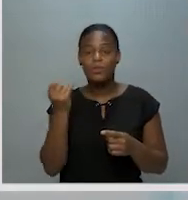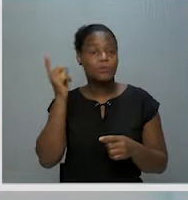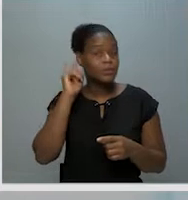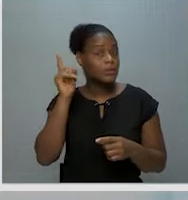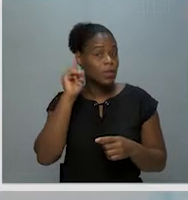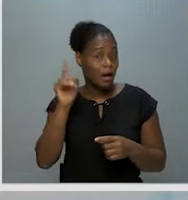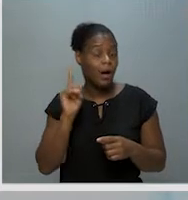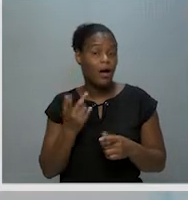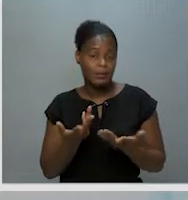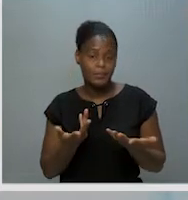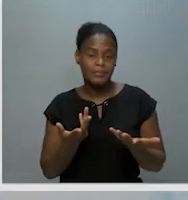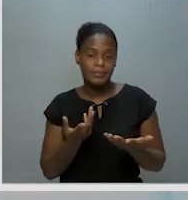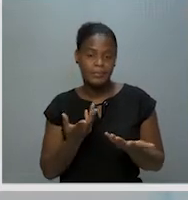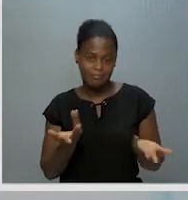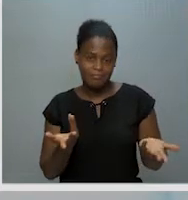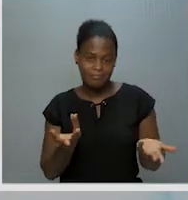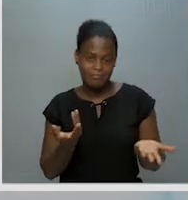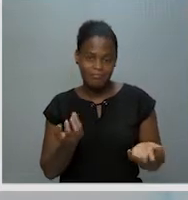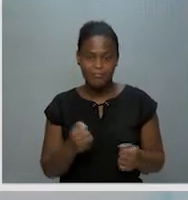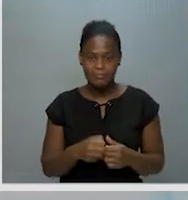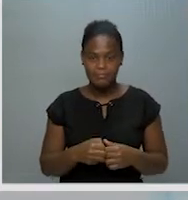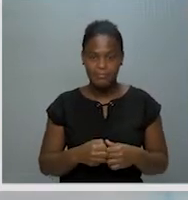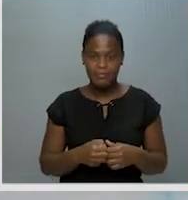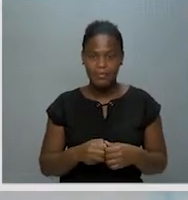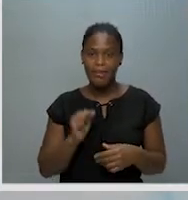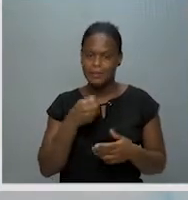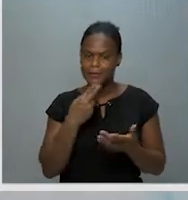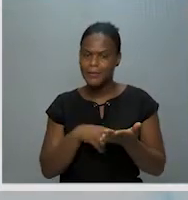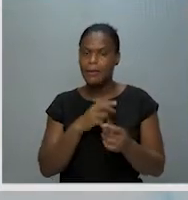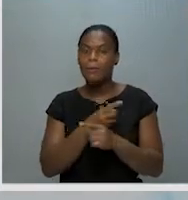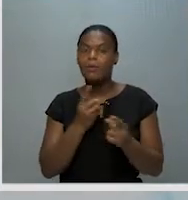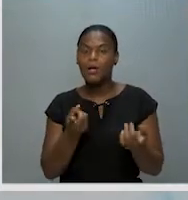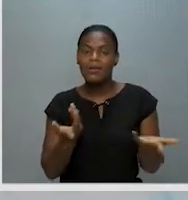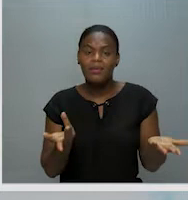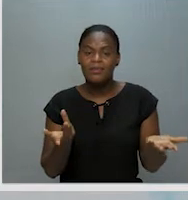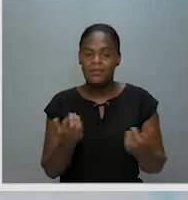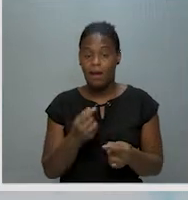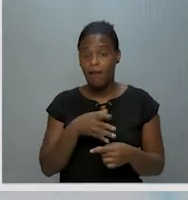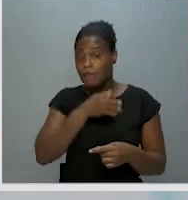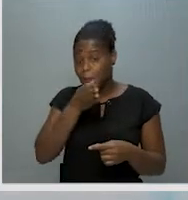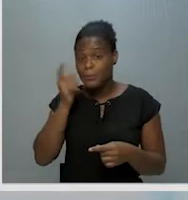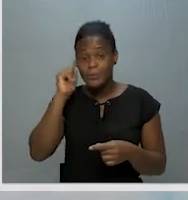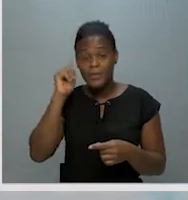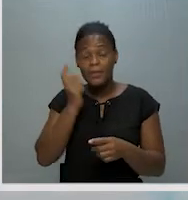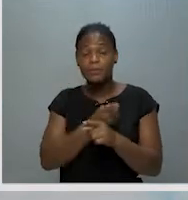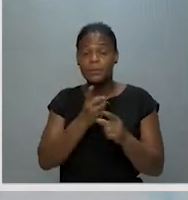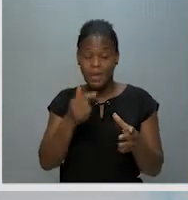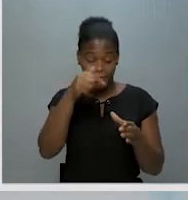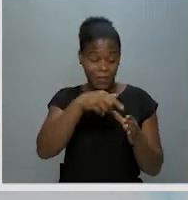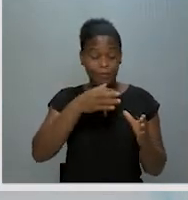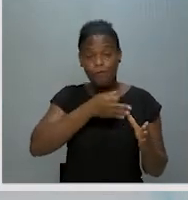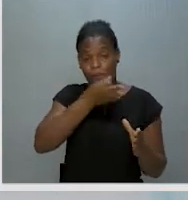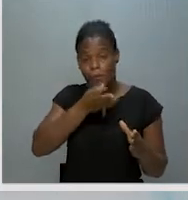extrema importância. Não é? Isso mesmo. Por quê? Porque é na família é que